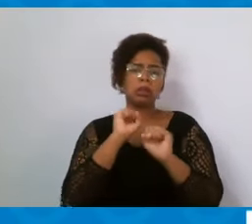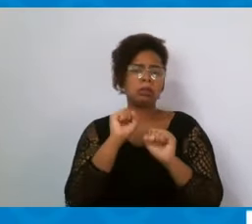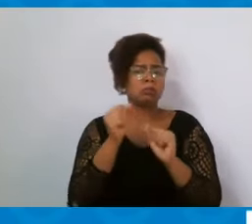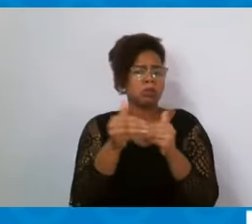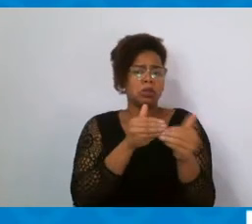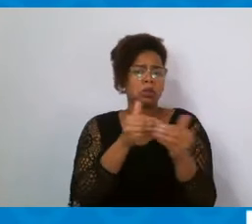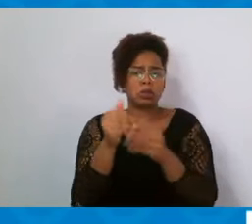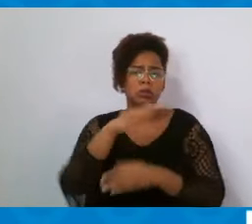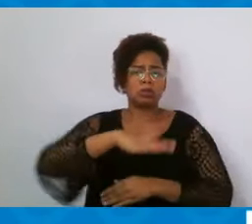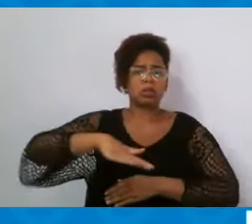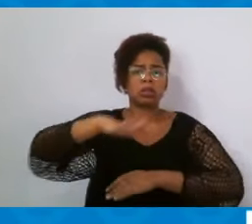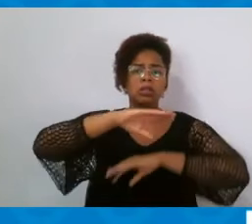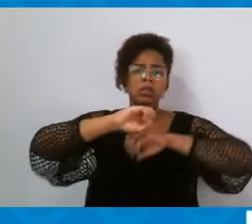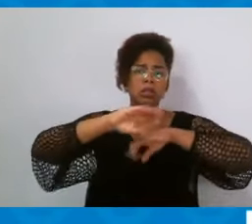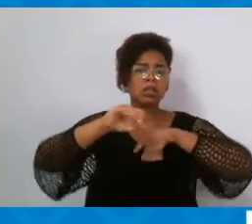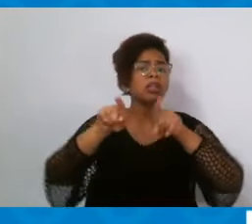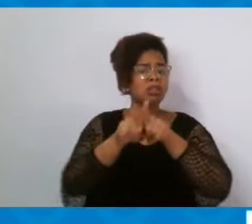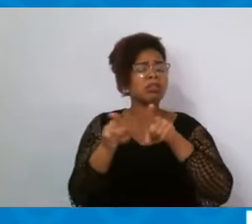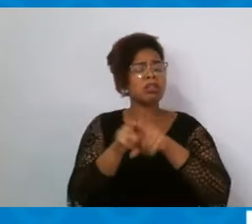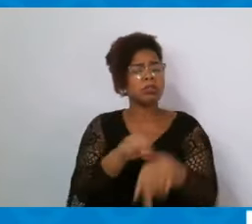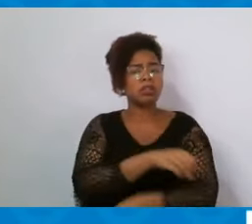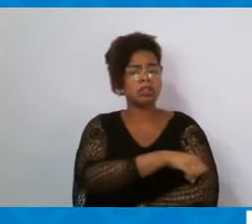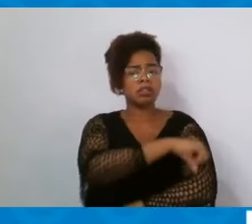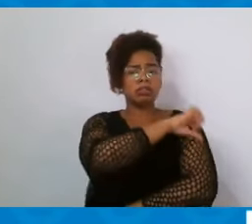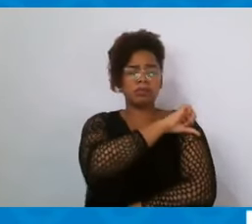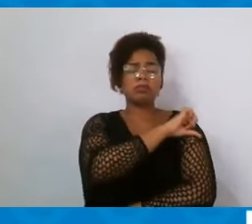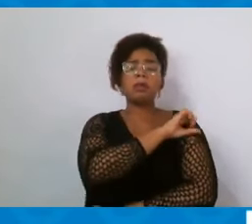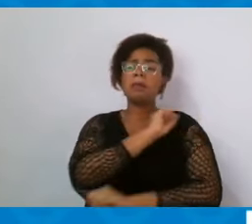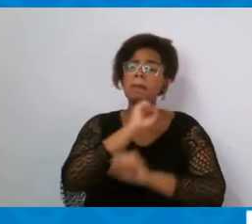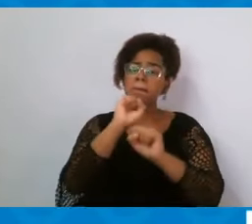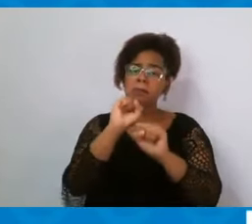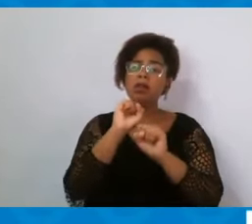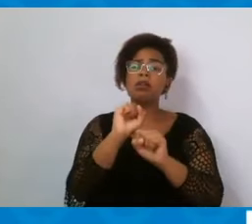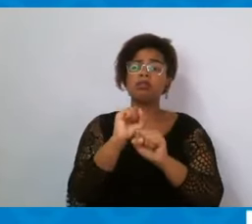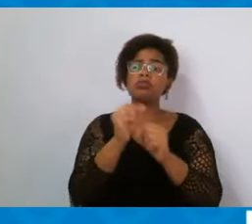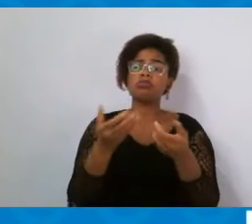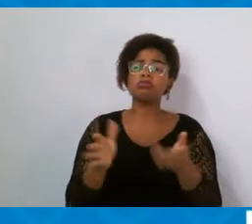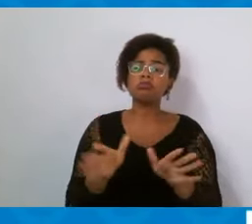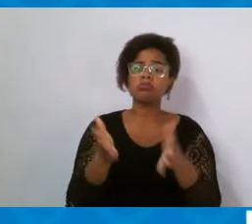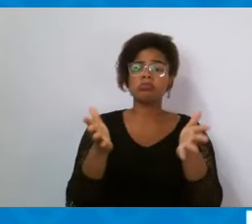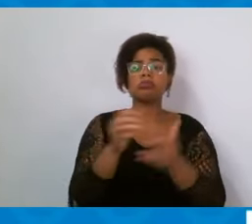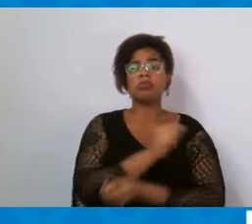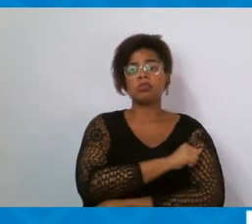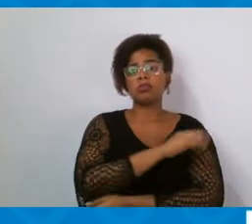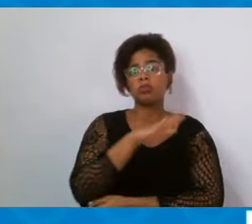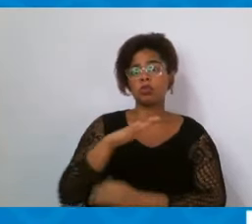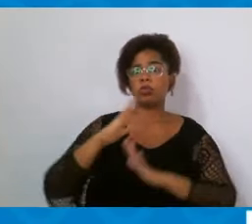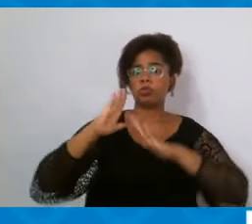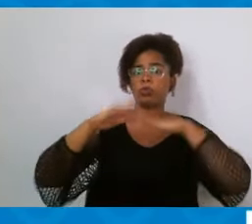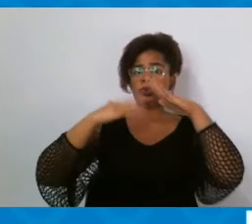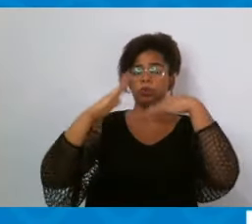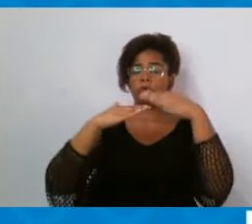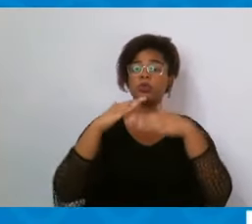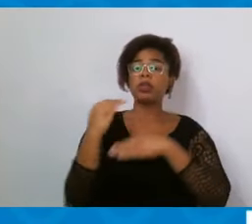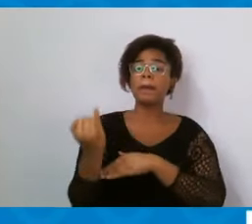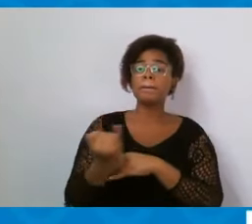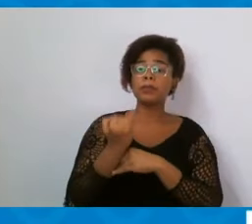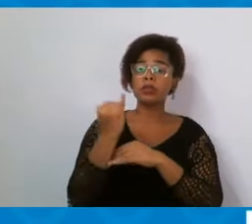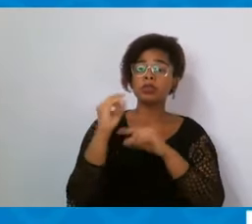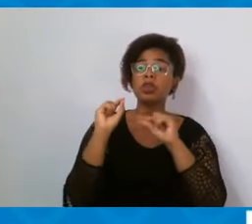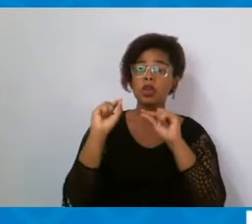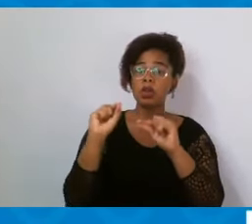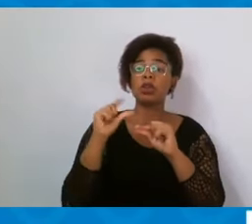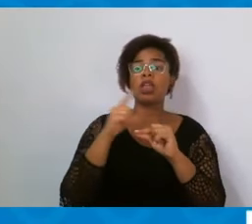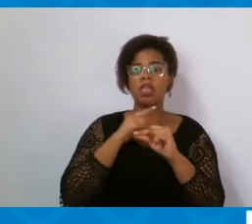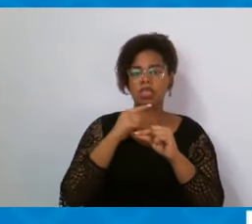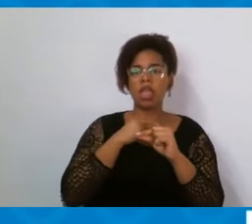até mesmo para o ensino fundamental. O importante aqui é que você tenha um ciclo metodológico que é realizado para que as pessoas saibam o que